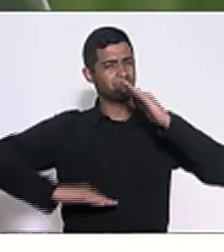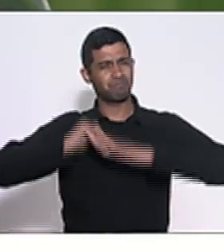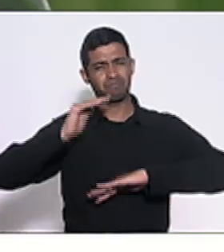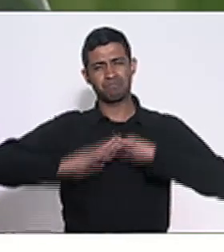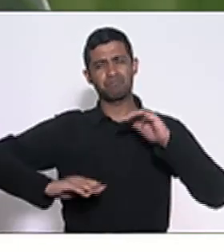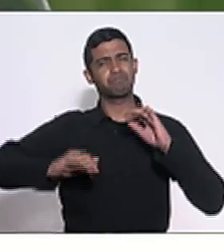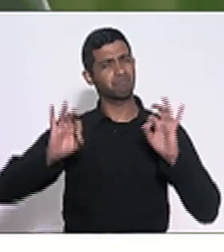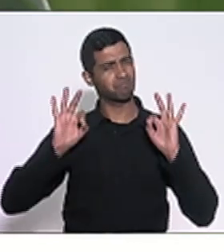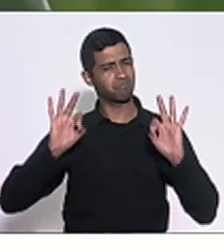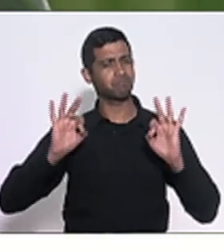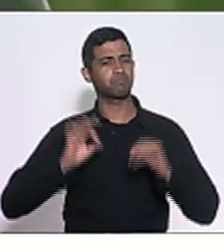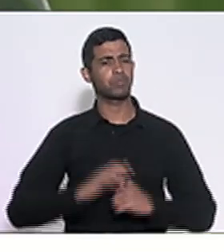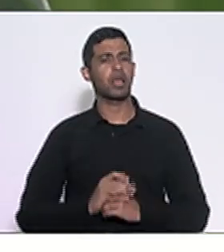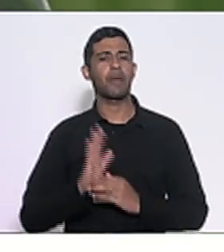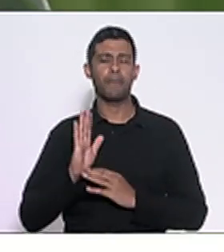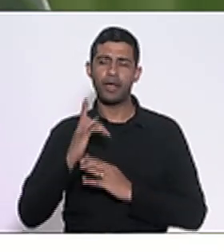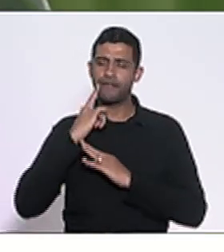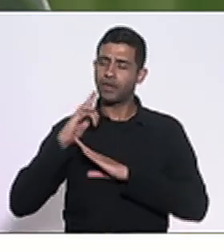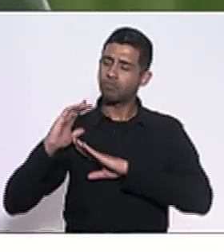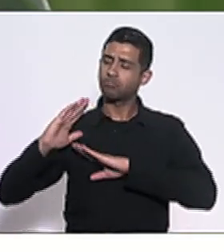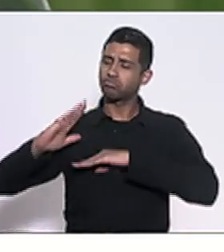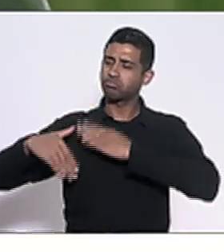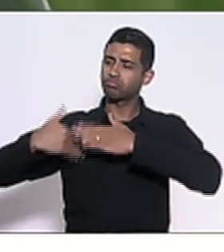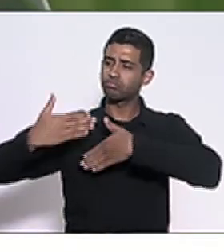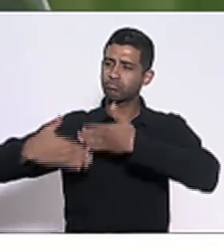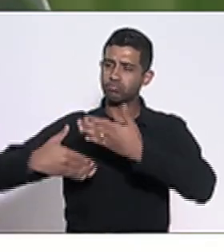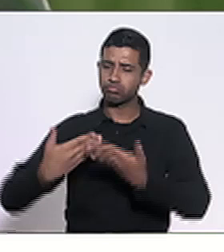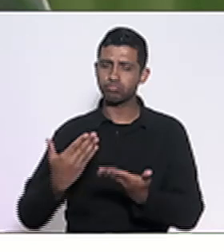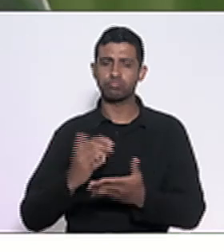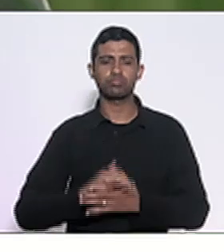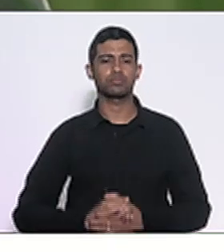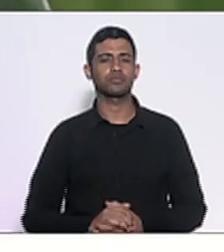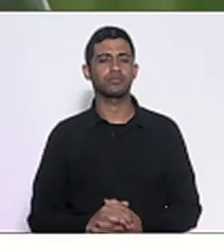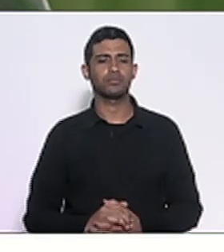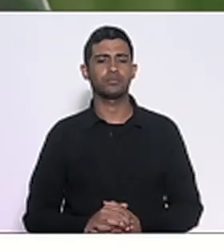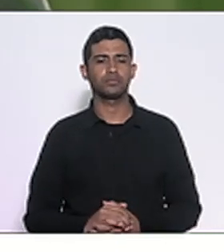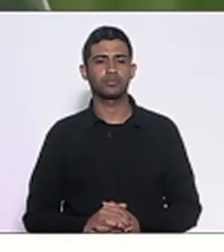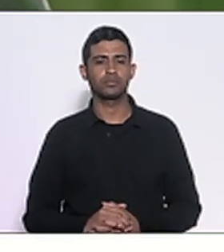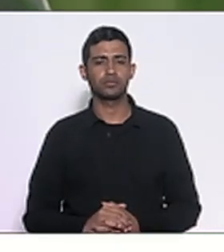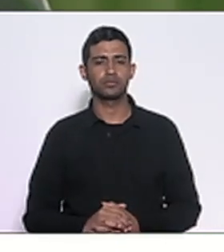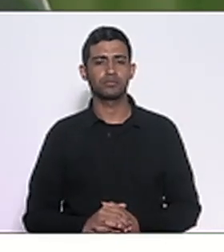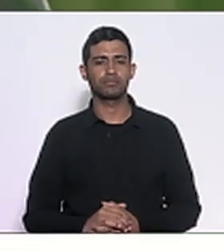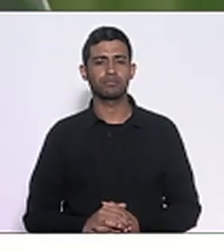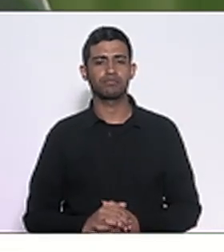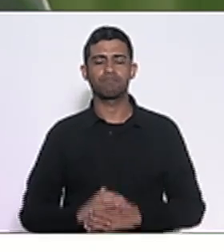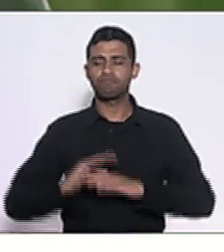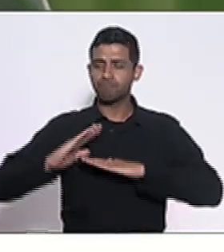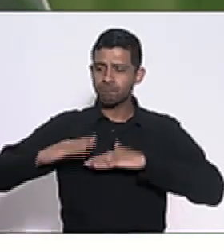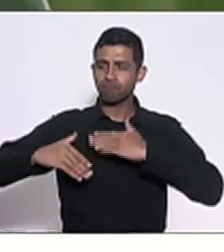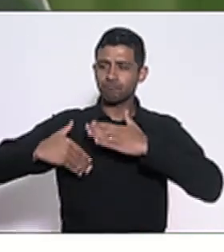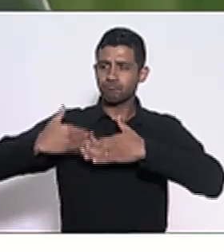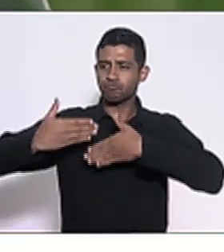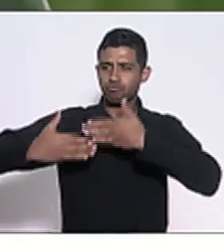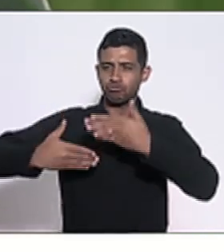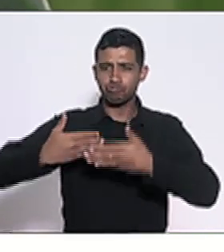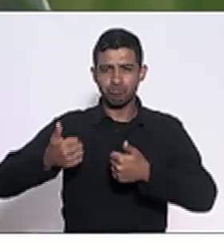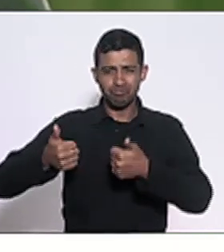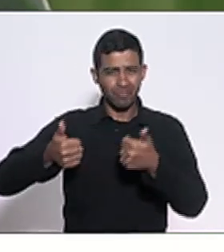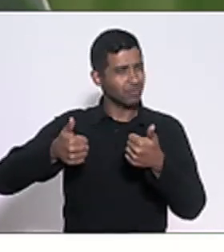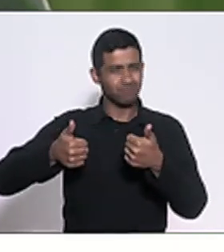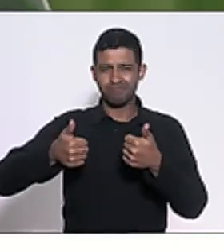mas que, ao longo do tempo e ao longo da conjuntura, foi perdendo o seu corpo funcional.